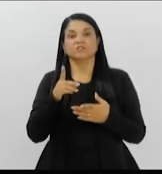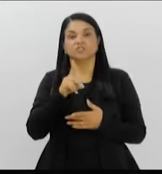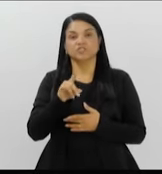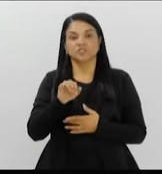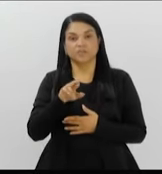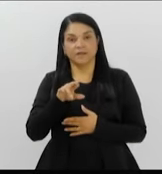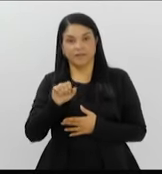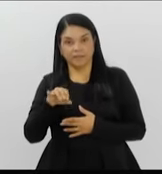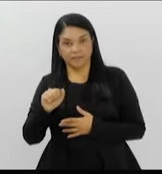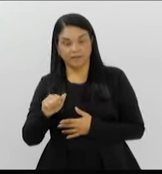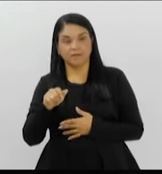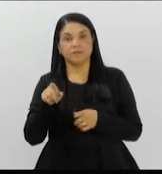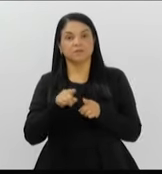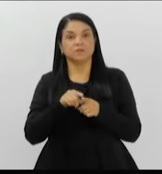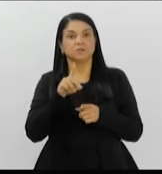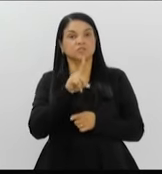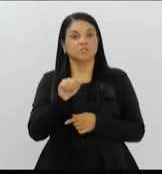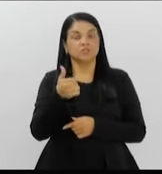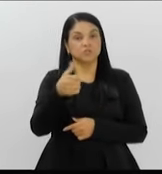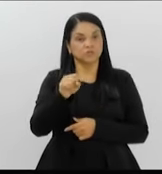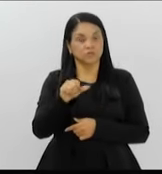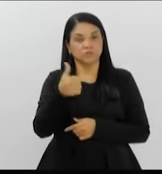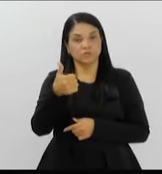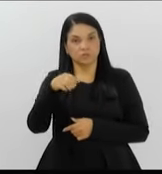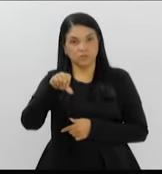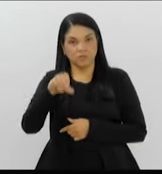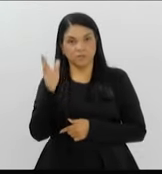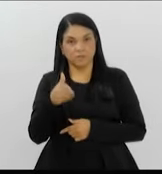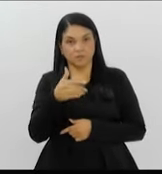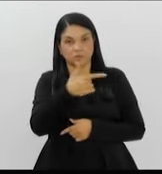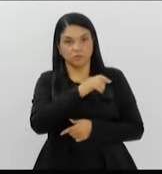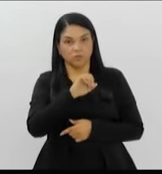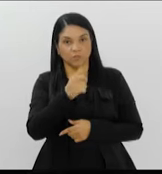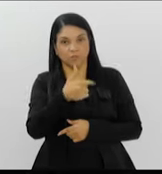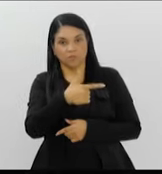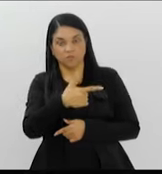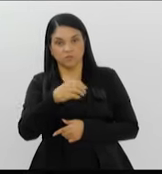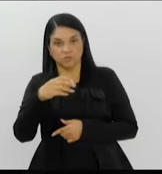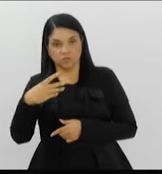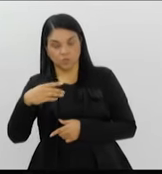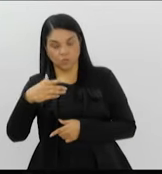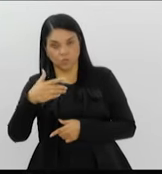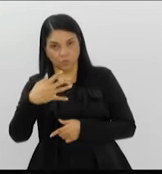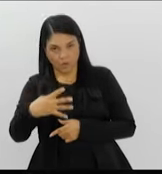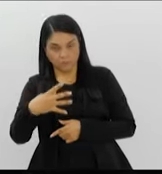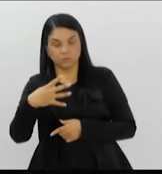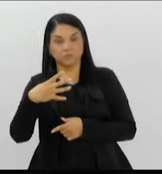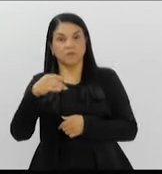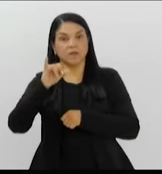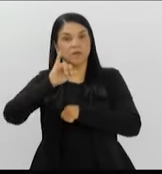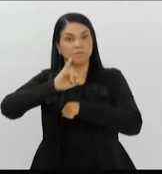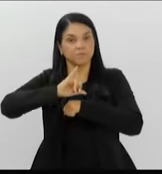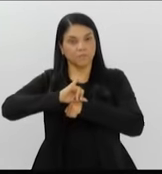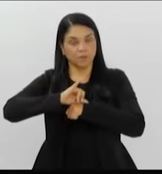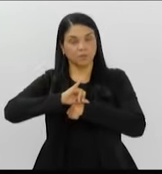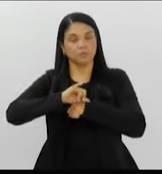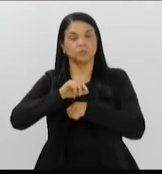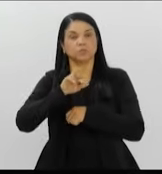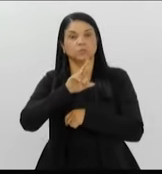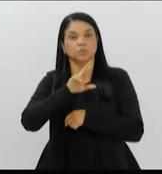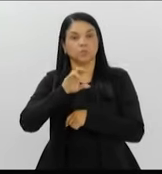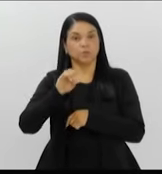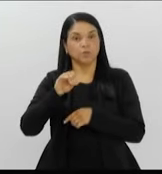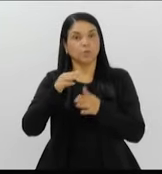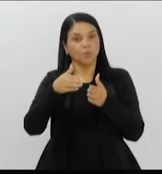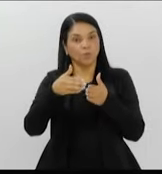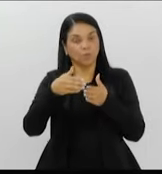18 e 19 de setembro de 24, na capital do estado do Rio de Janeiro, em razão dos jogos das